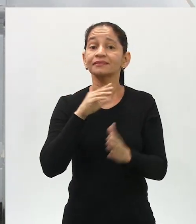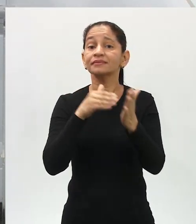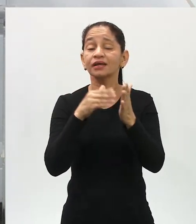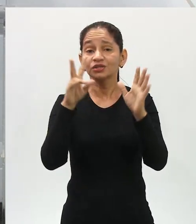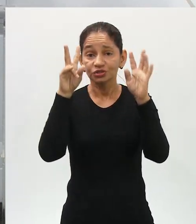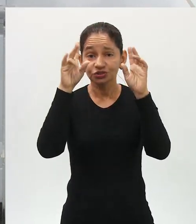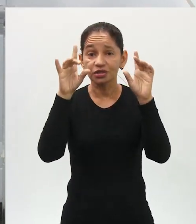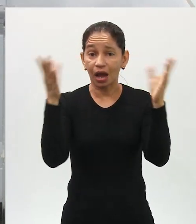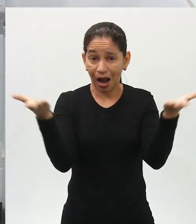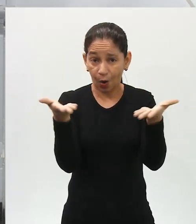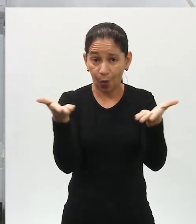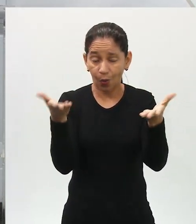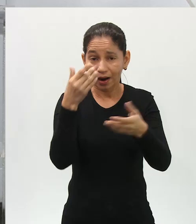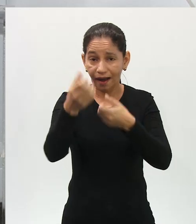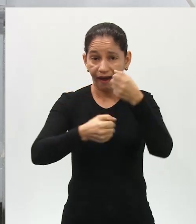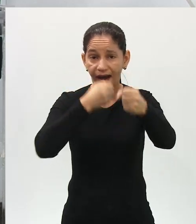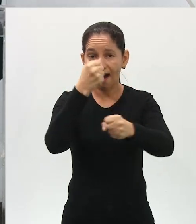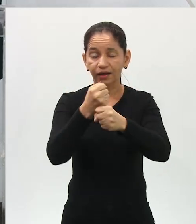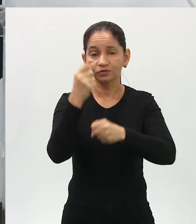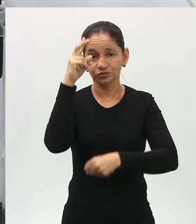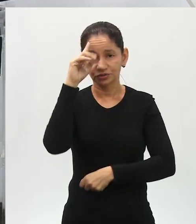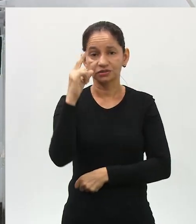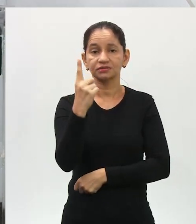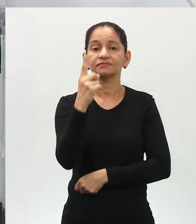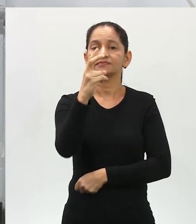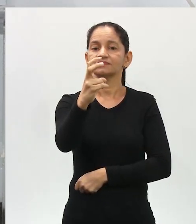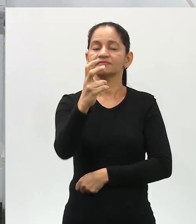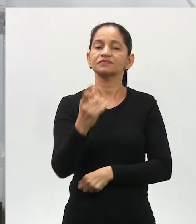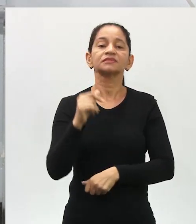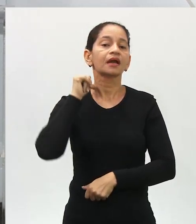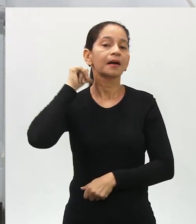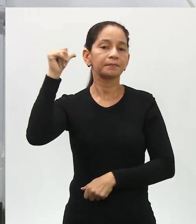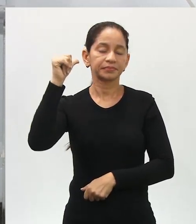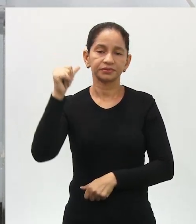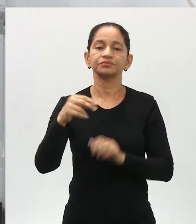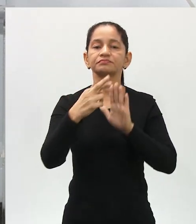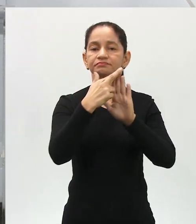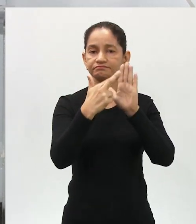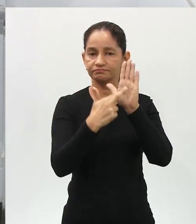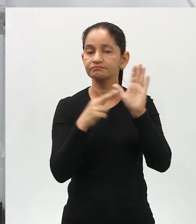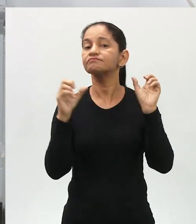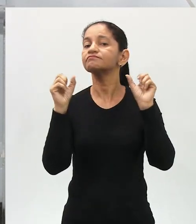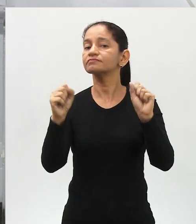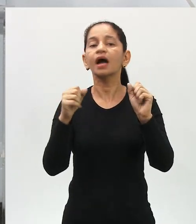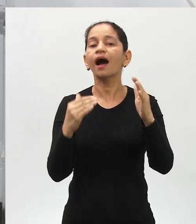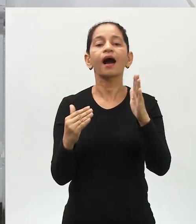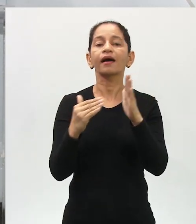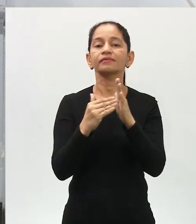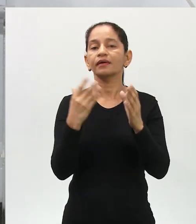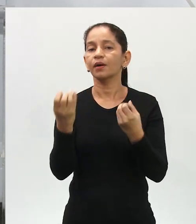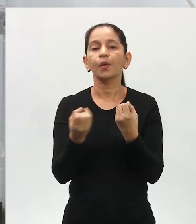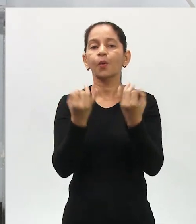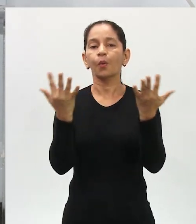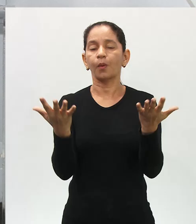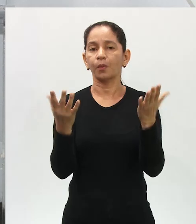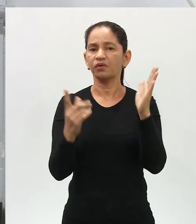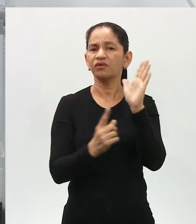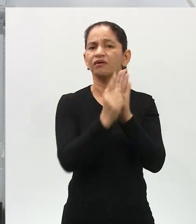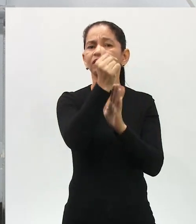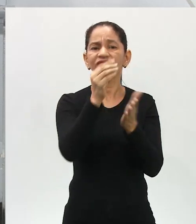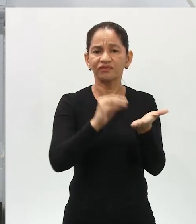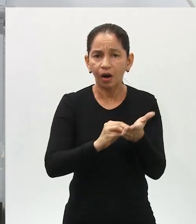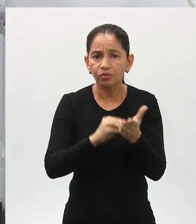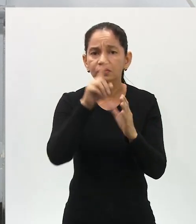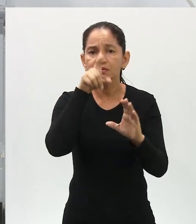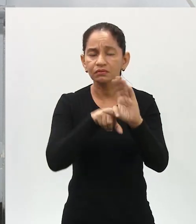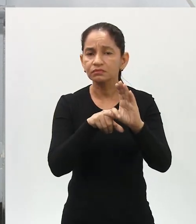né? Então, aí tem as regras, tá? Quando isso acontece, isso é possível, tá? Não, o orçamento fica sem orçamento?